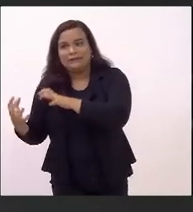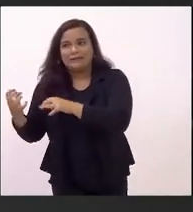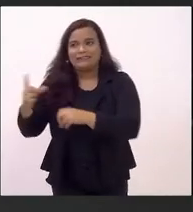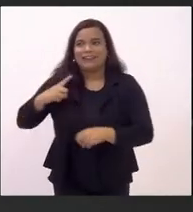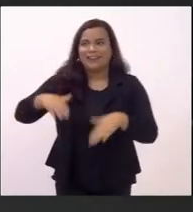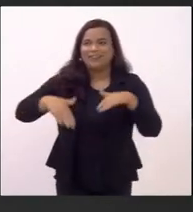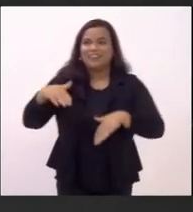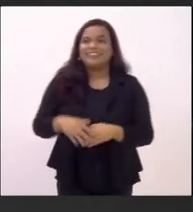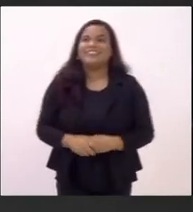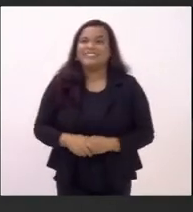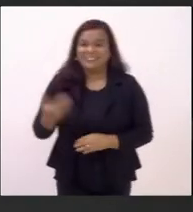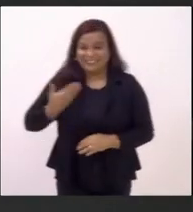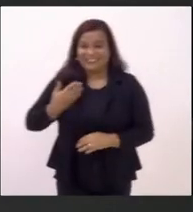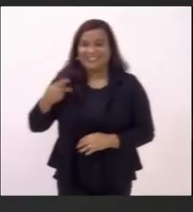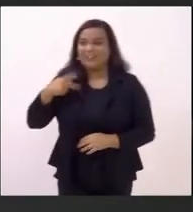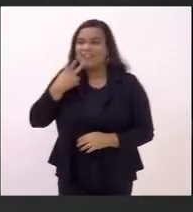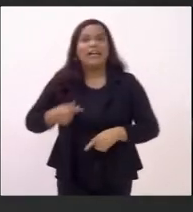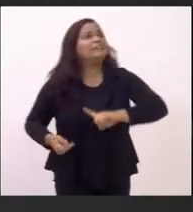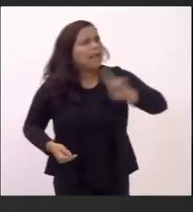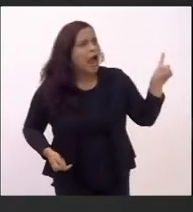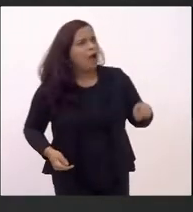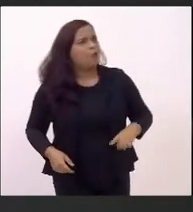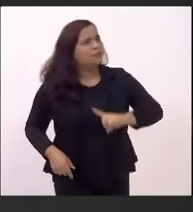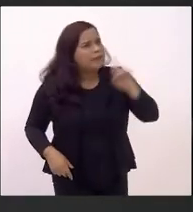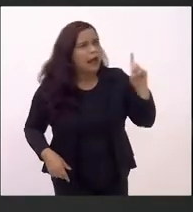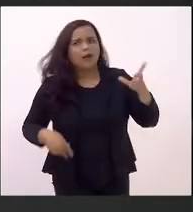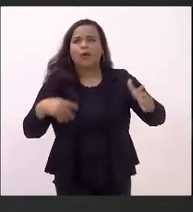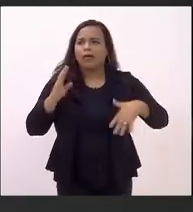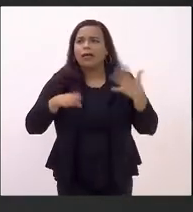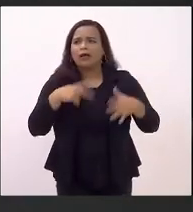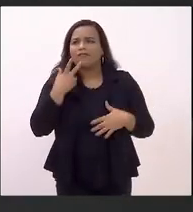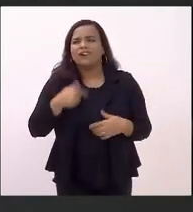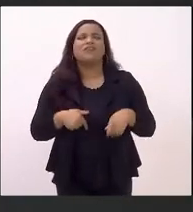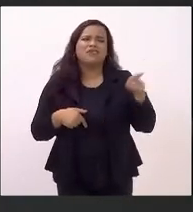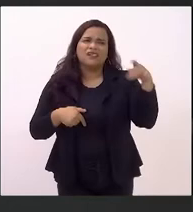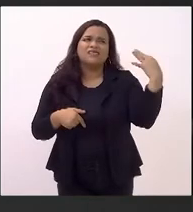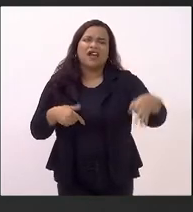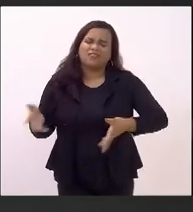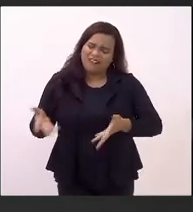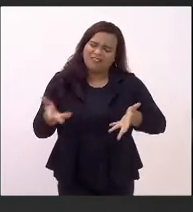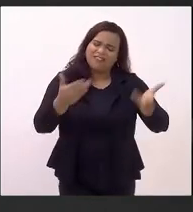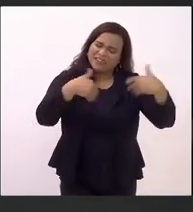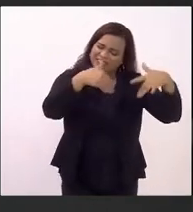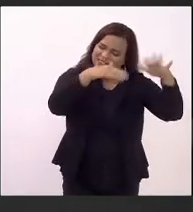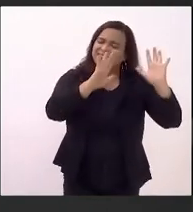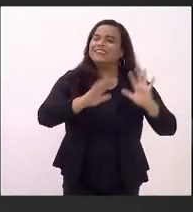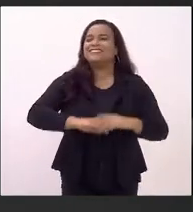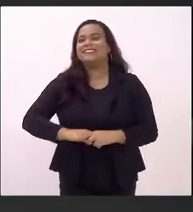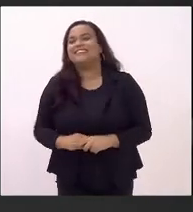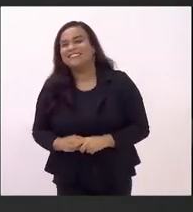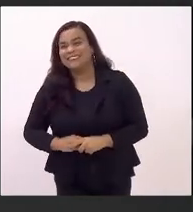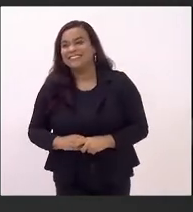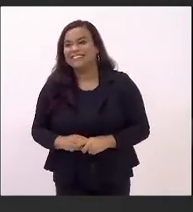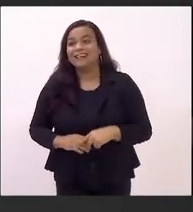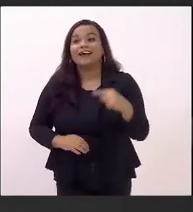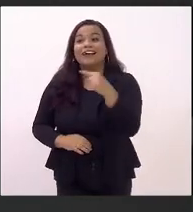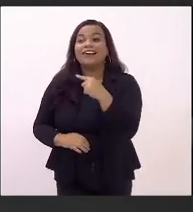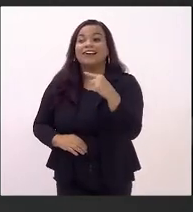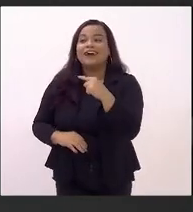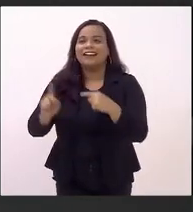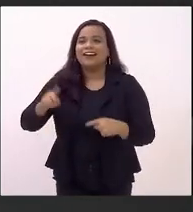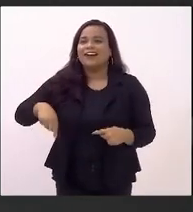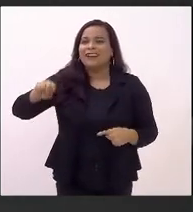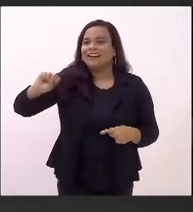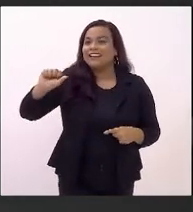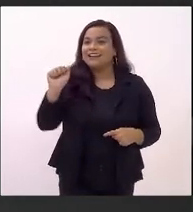briga comigo, diz que não, empurra para cá, mas depois ele diz, não, você estava até certo, vamos lá. Que é o